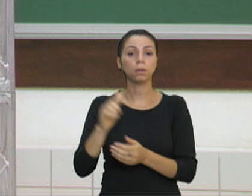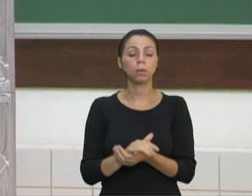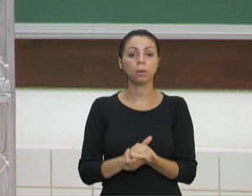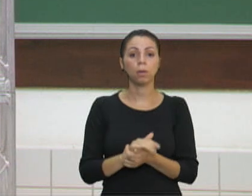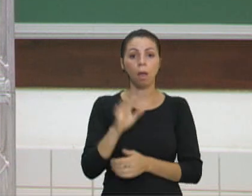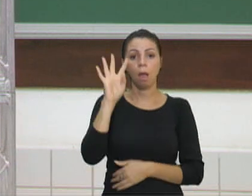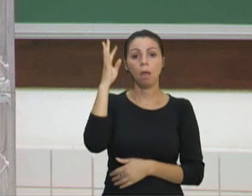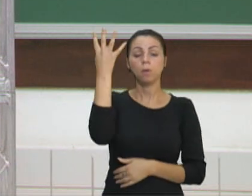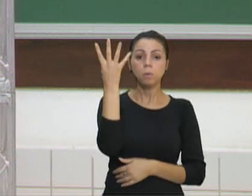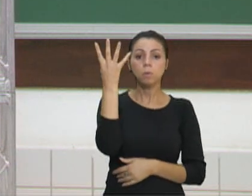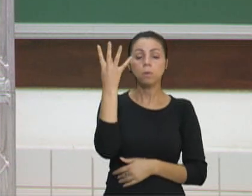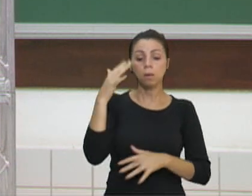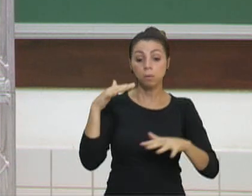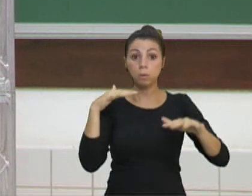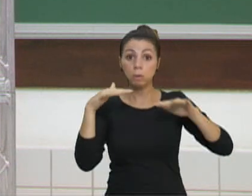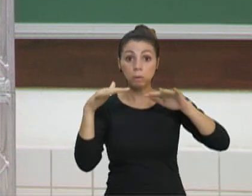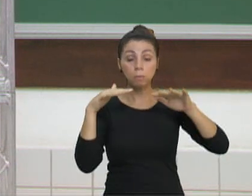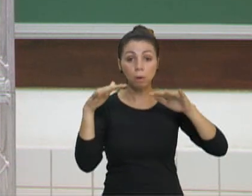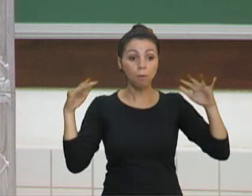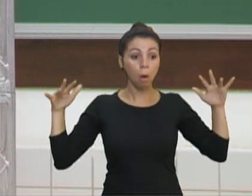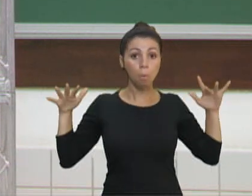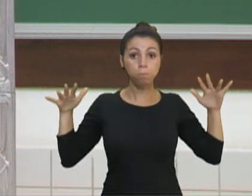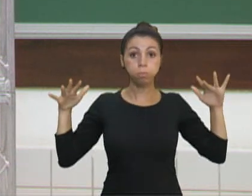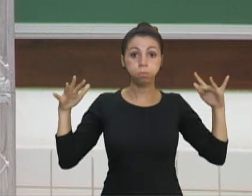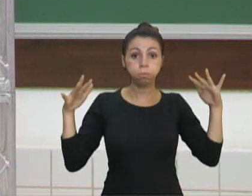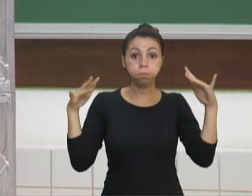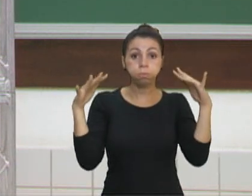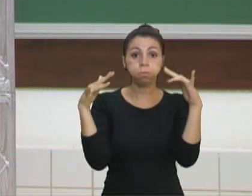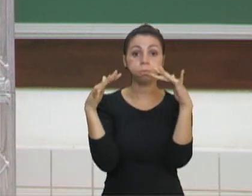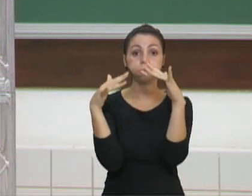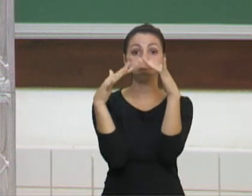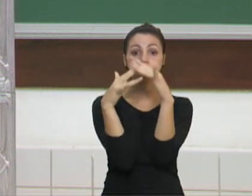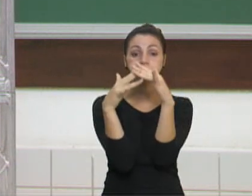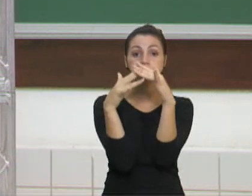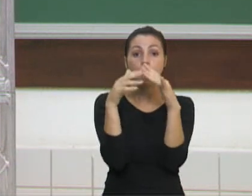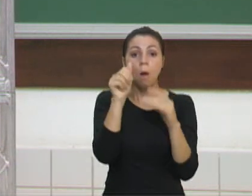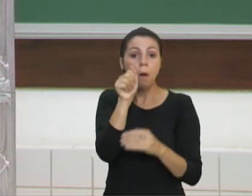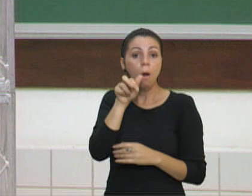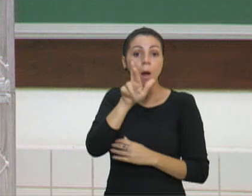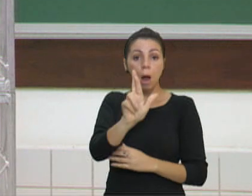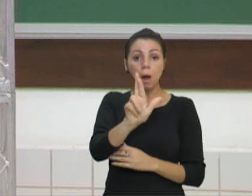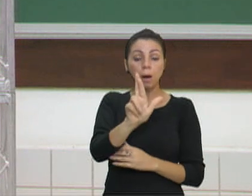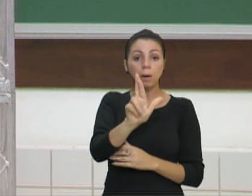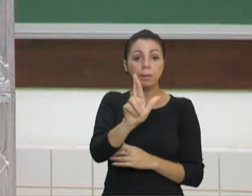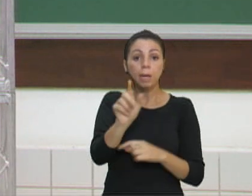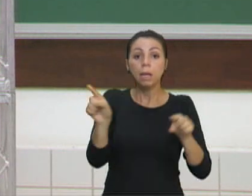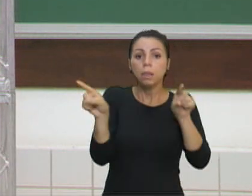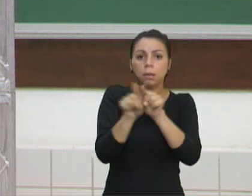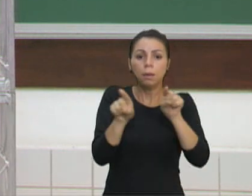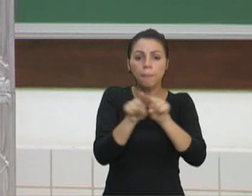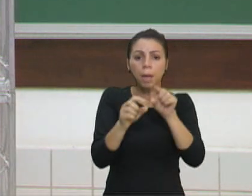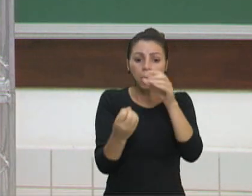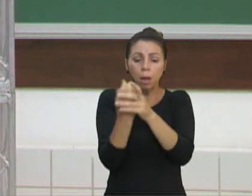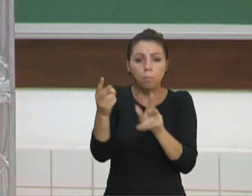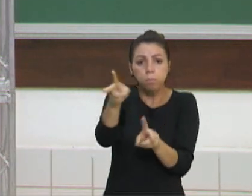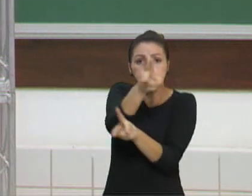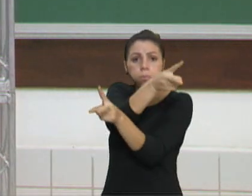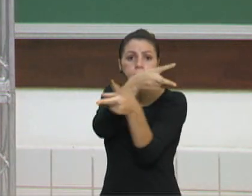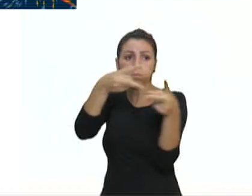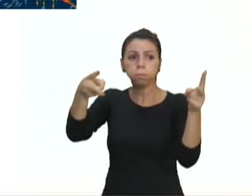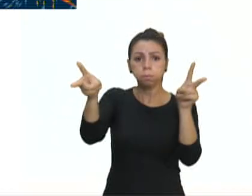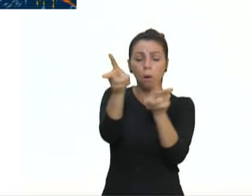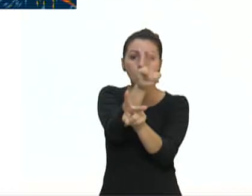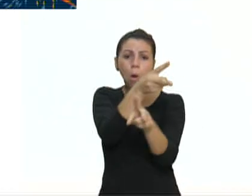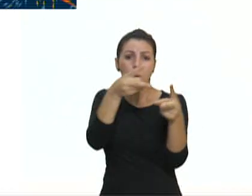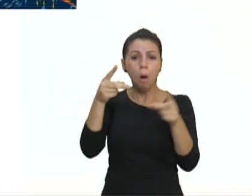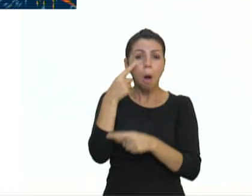dessa movimentação, desse encontro de massas de ar, é a formação dos ventos. Olha só as